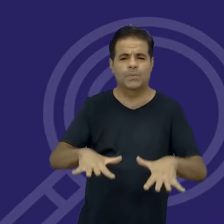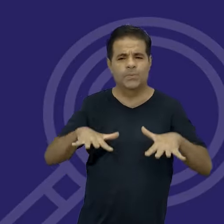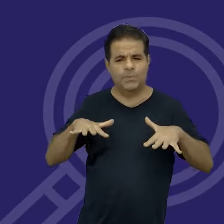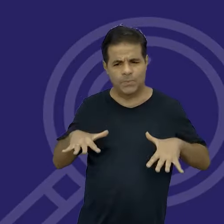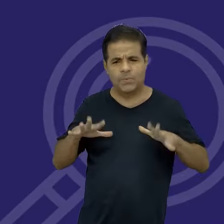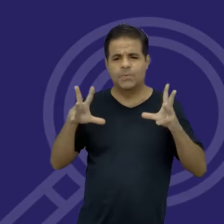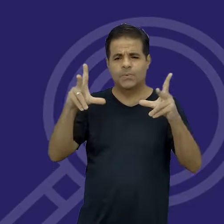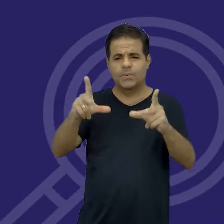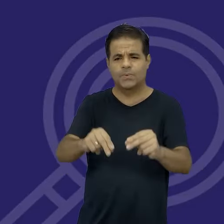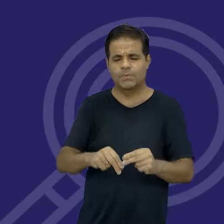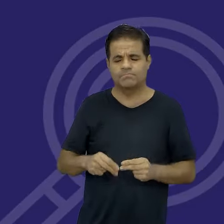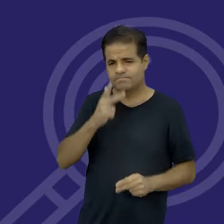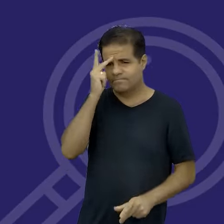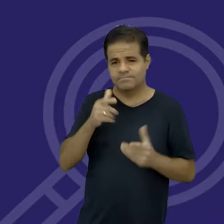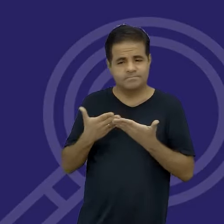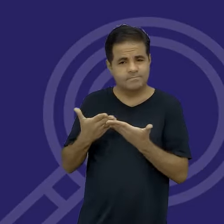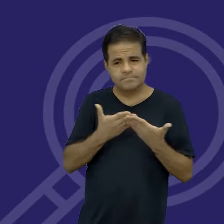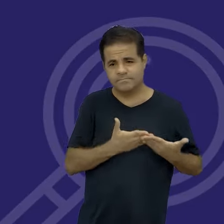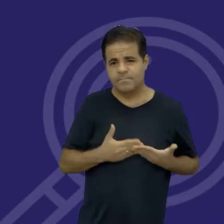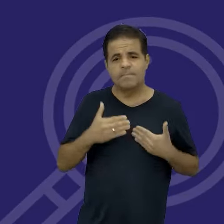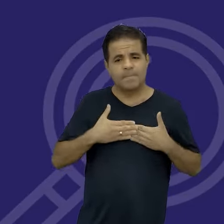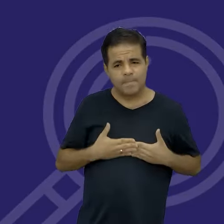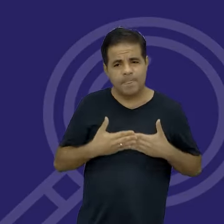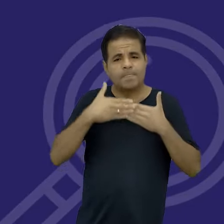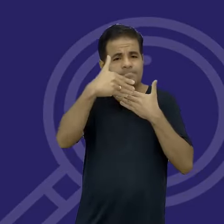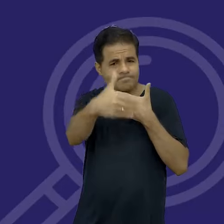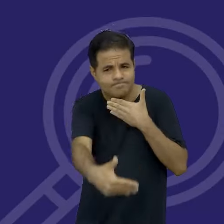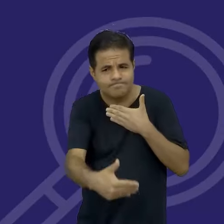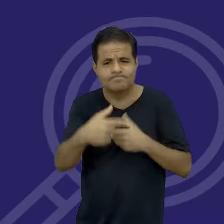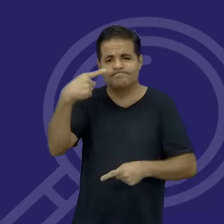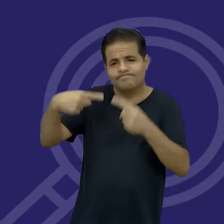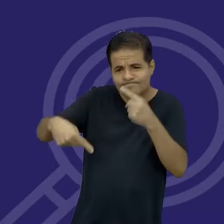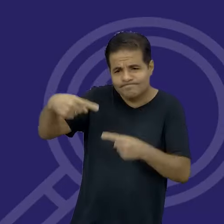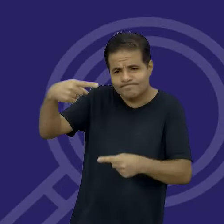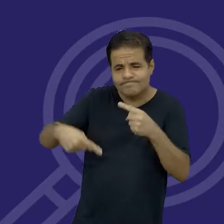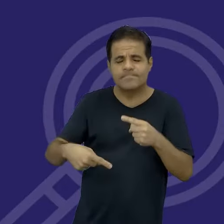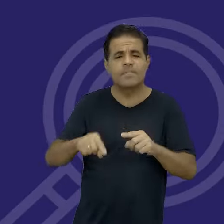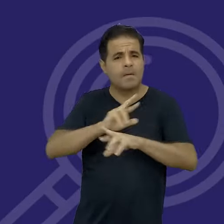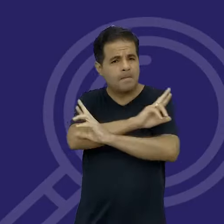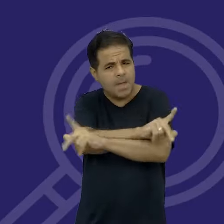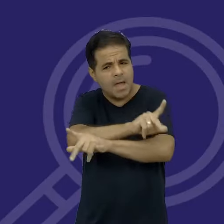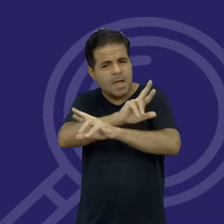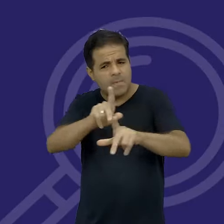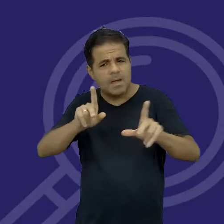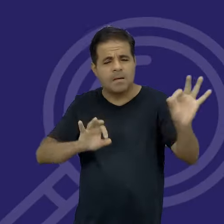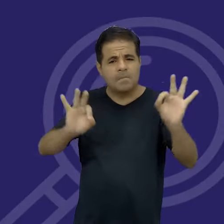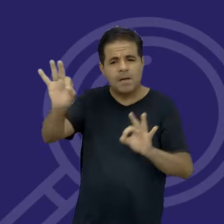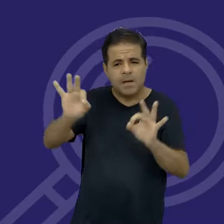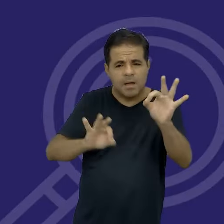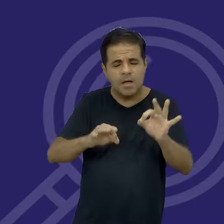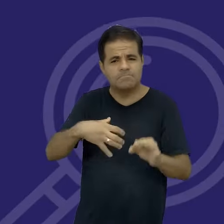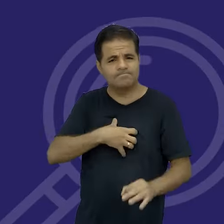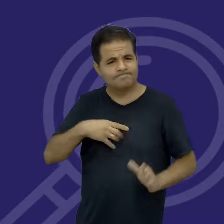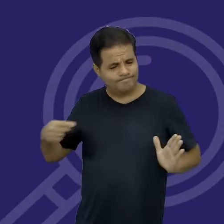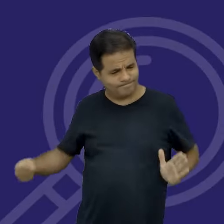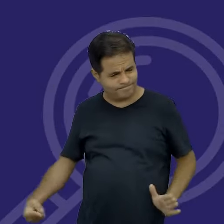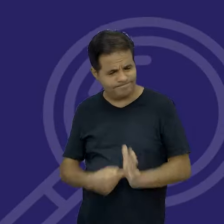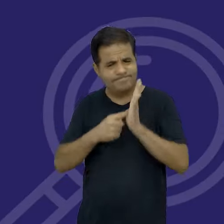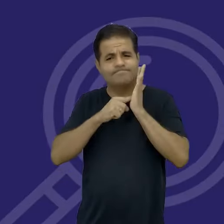que todos esses estudantes eles irão participar dessa discussão, dessas diferentes resoluções, desses pontos de